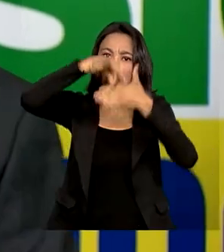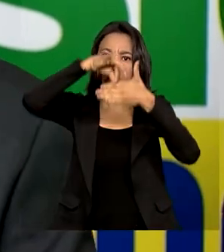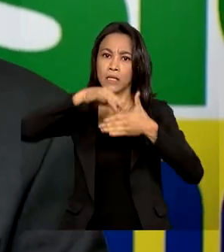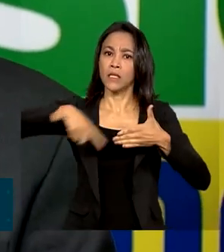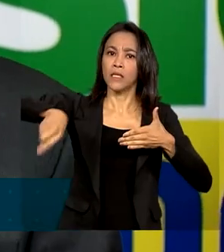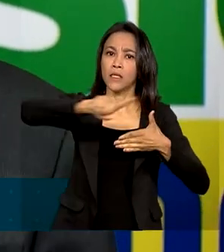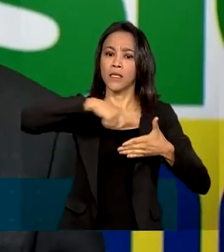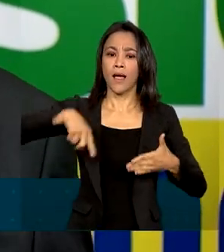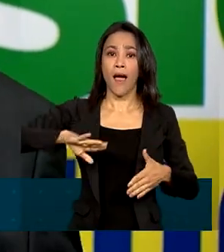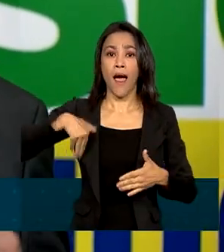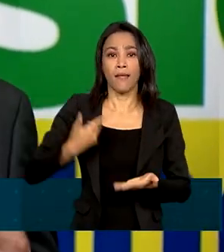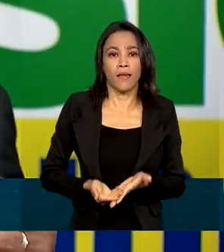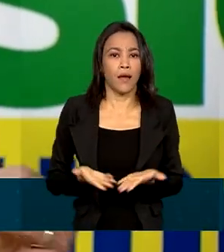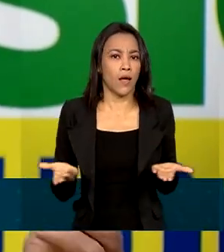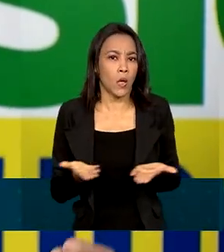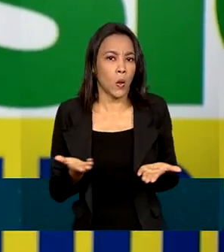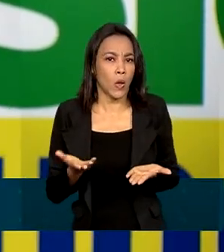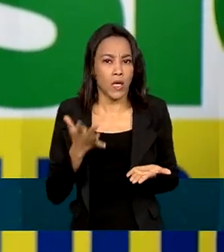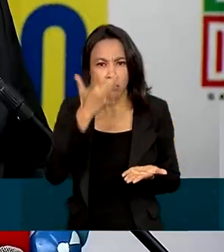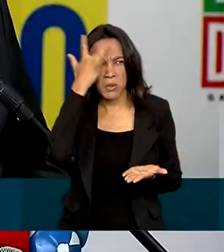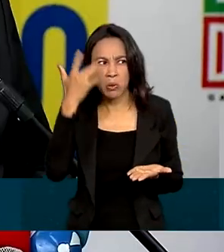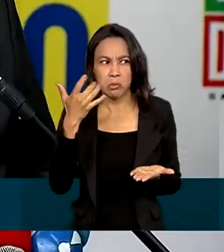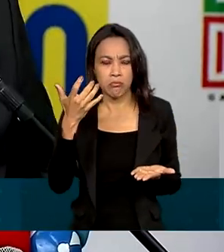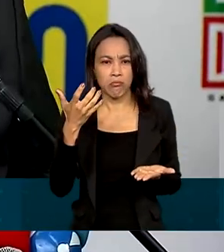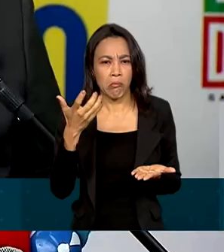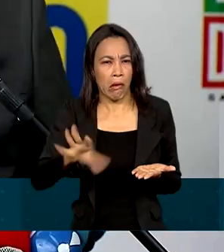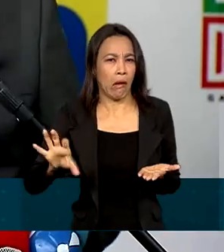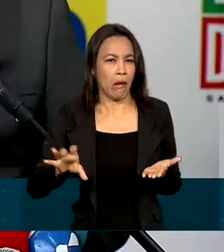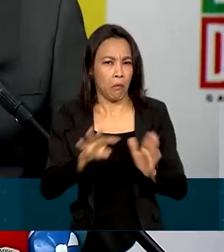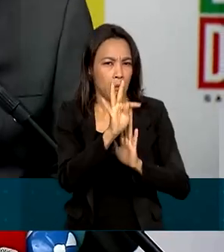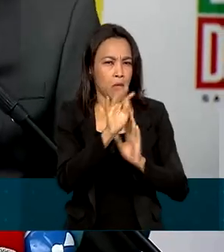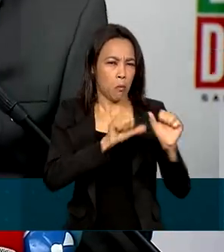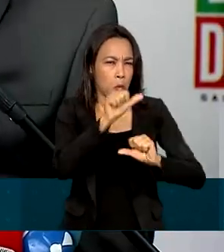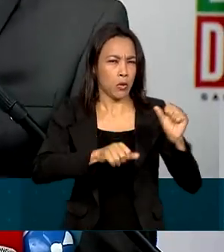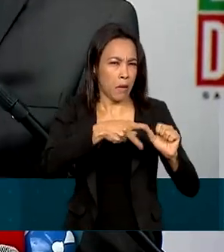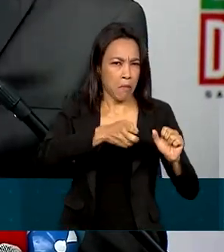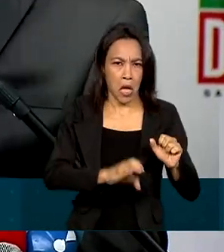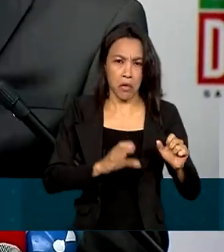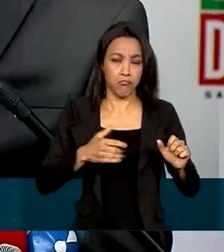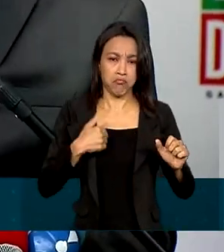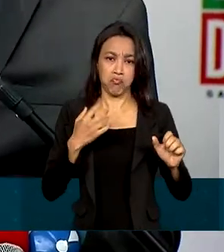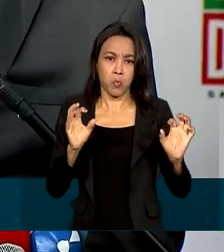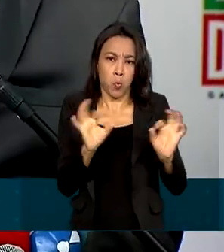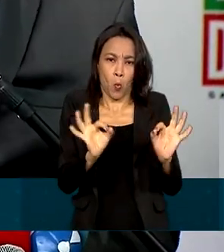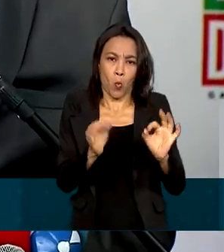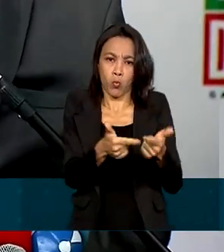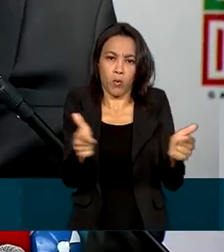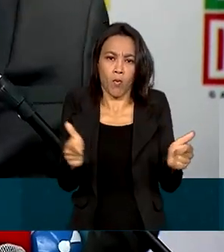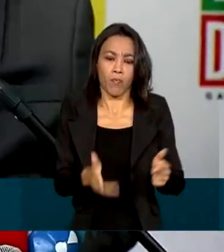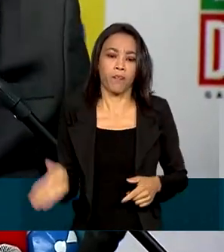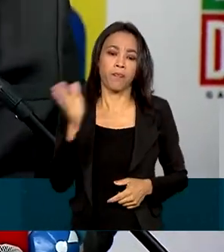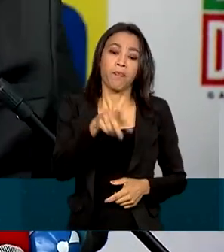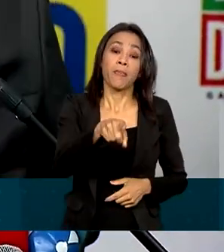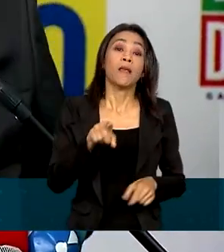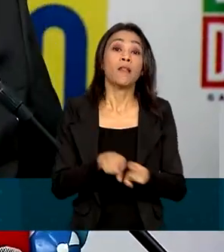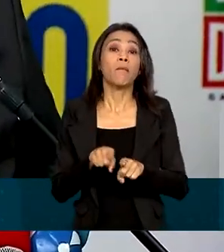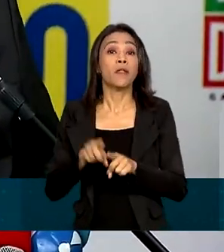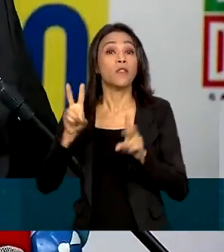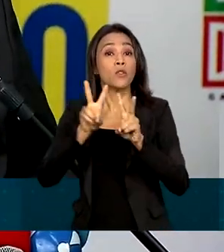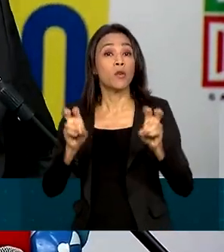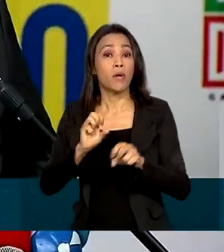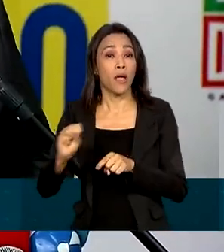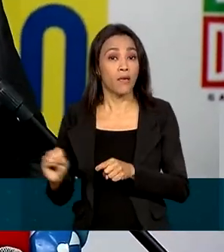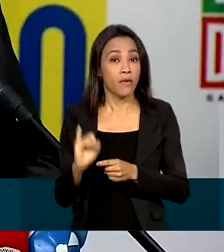não há sinal de que as pessoas querem mudar a PEC. O presidente eleito defende aumento do salário mínimo, além da inflação para